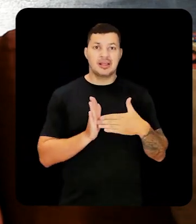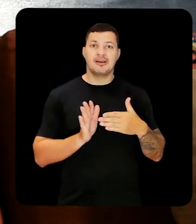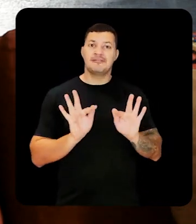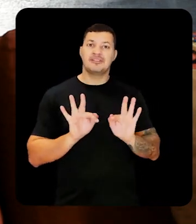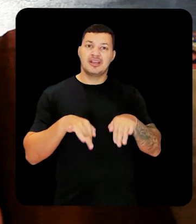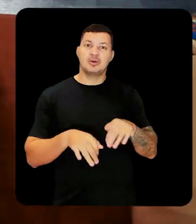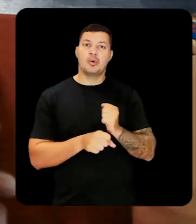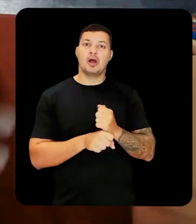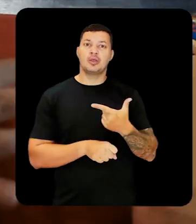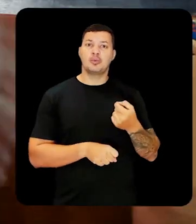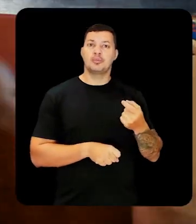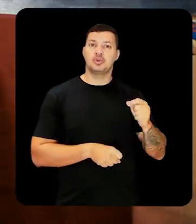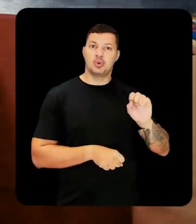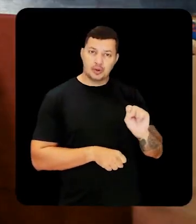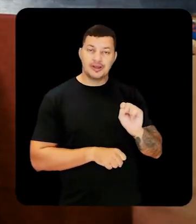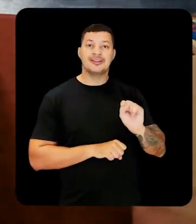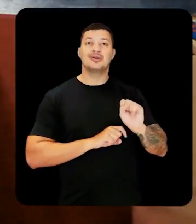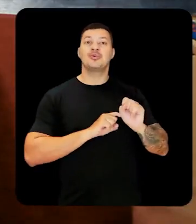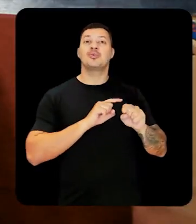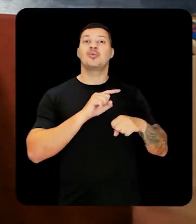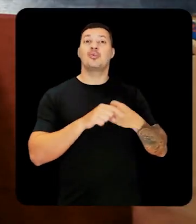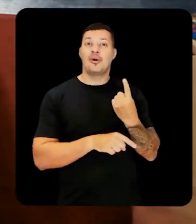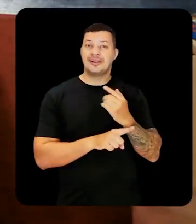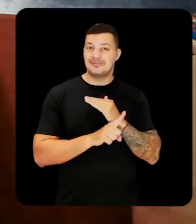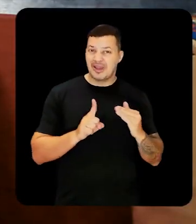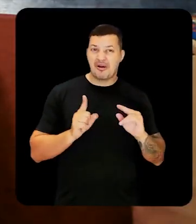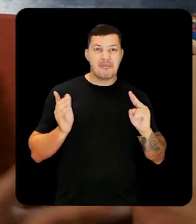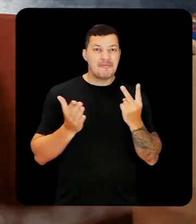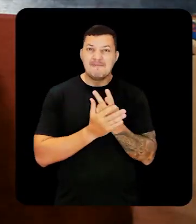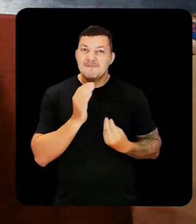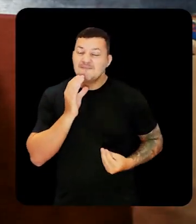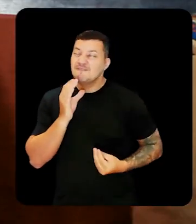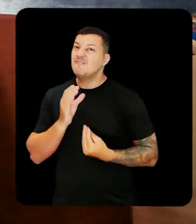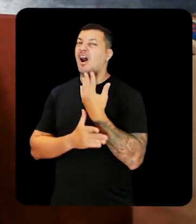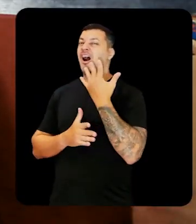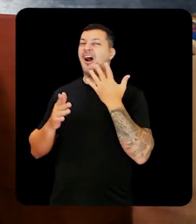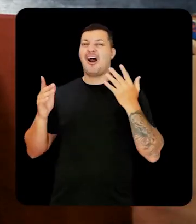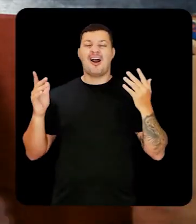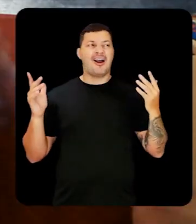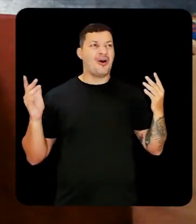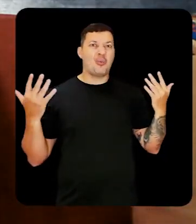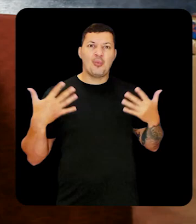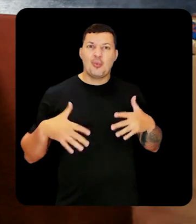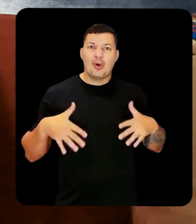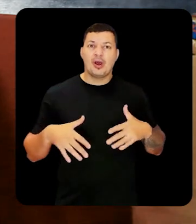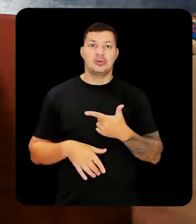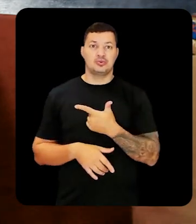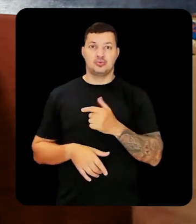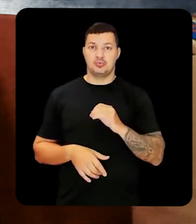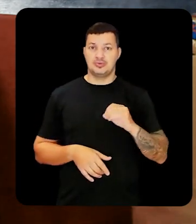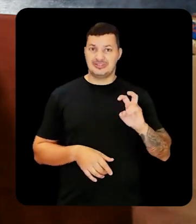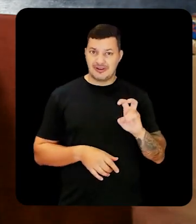culminar no final de 2008. 1 ano e meio depois disso ter acontecido aí, dessa revolução, vamos dizer, de 2005. Porque